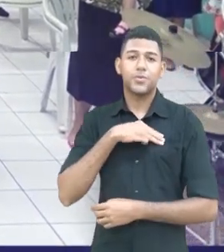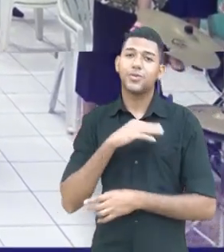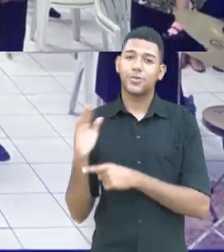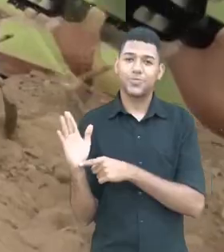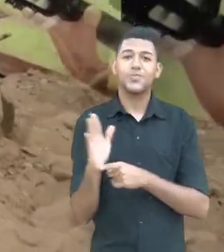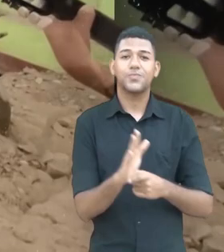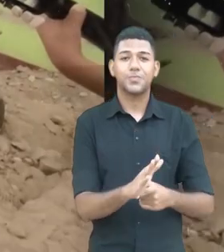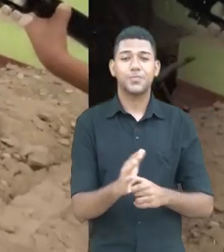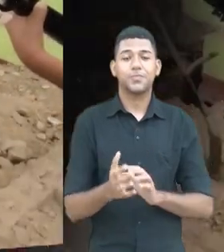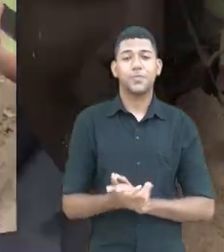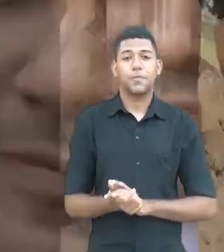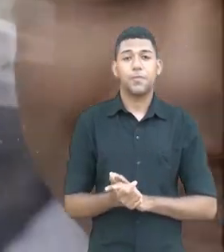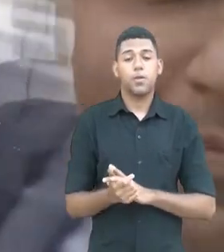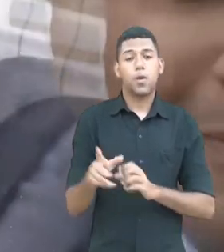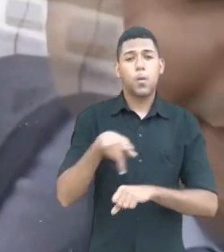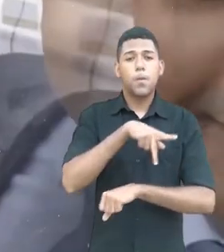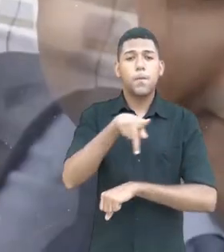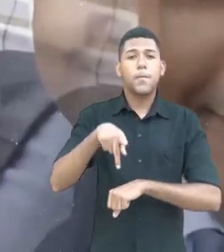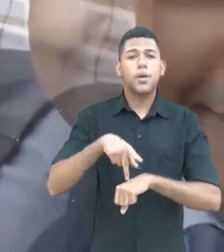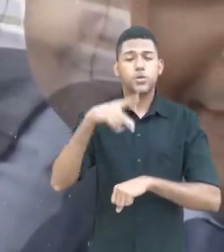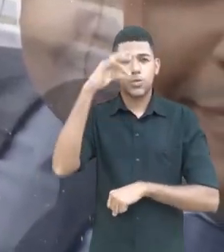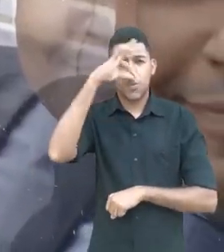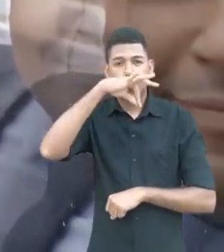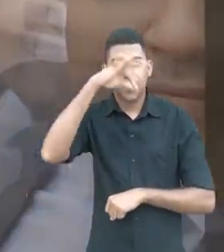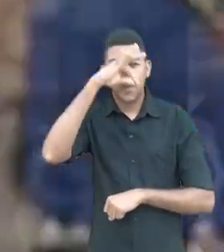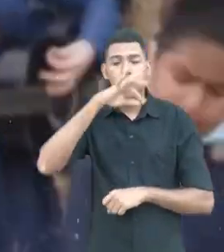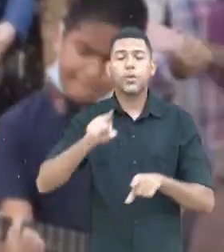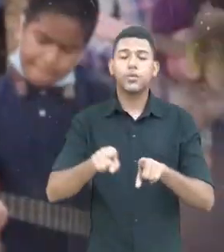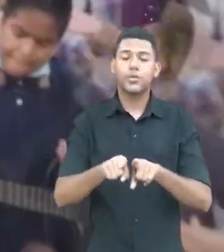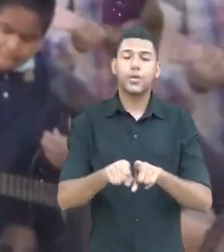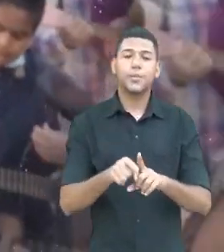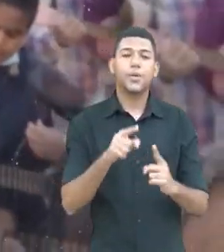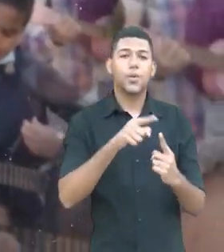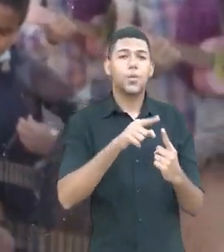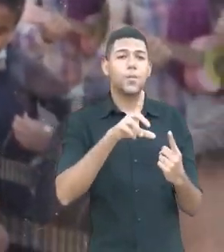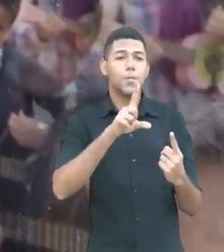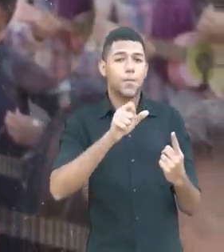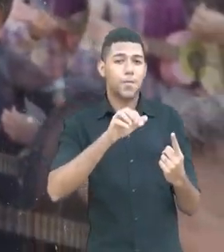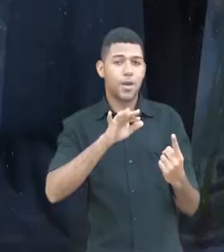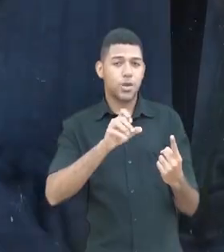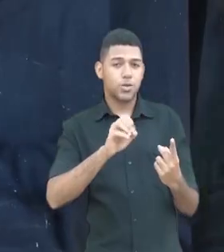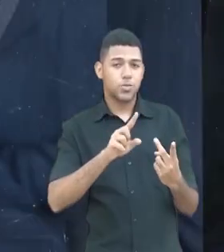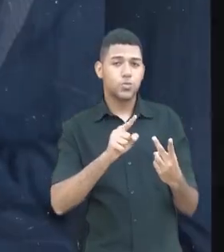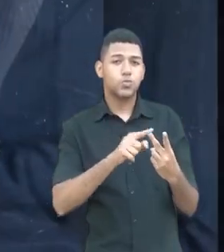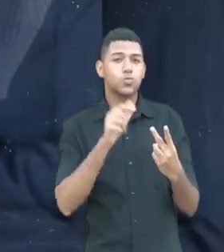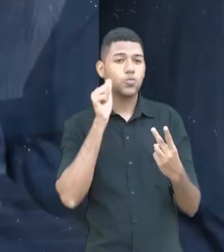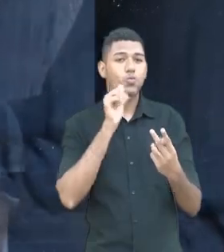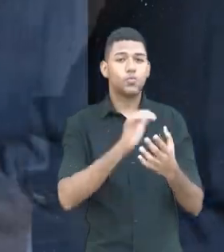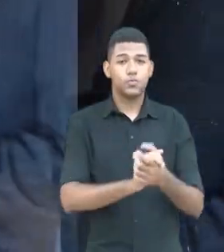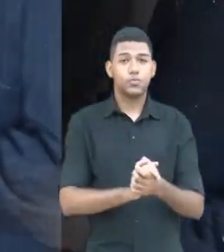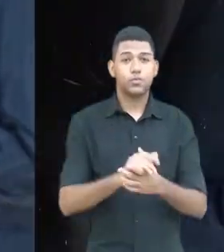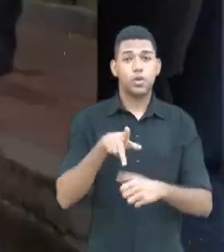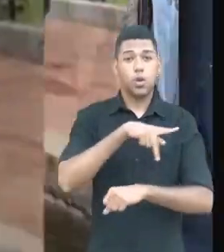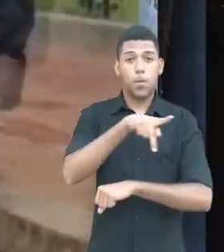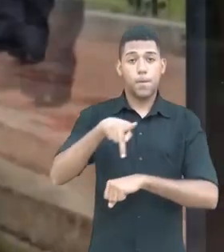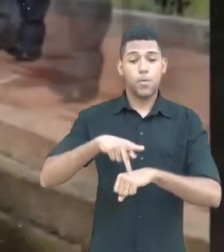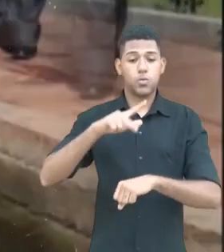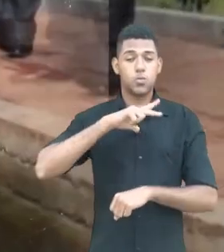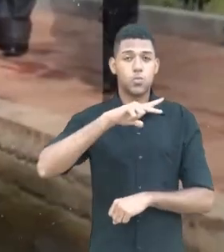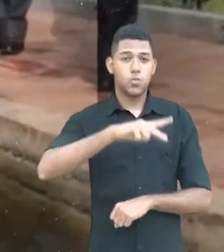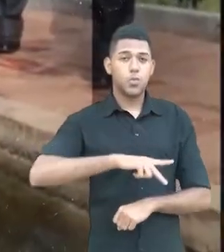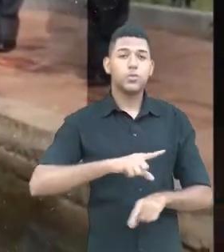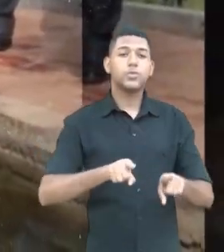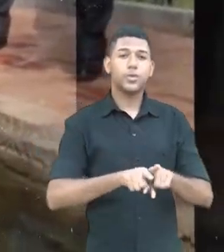Leane Almeida. No Peru, com os missionários Assuero Chagas e Rebeca Chagas. Em Portugal, com os